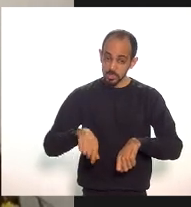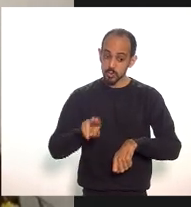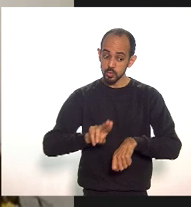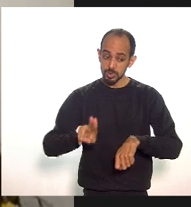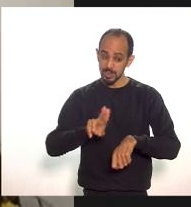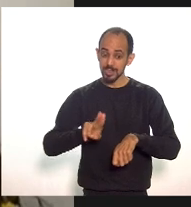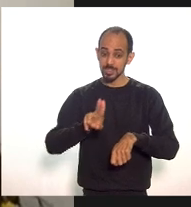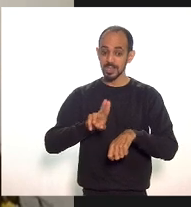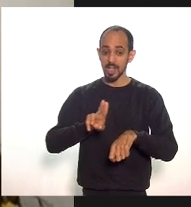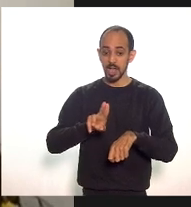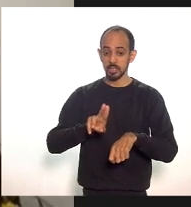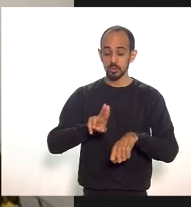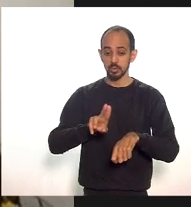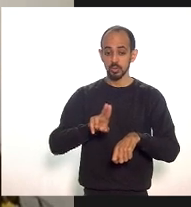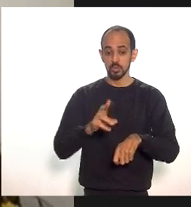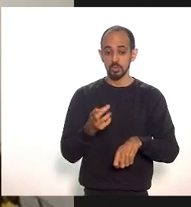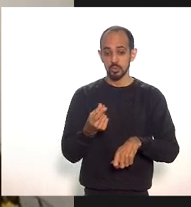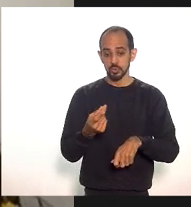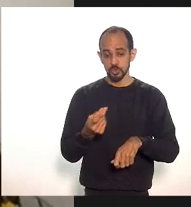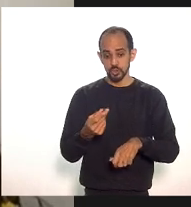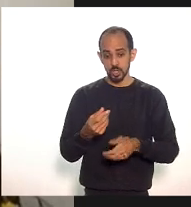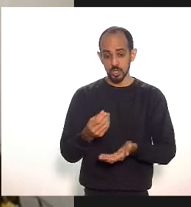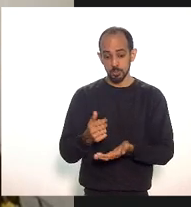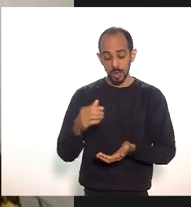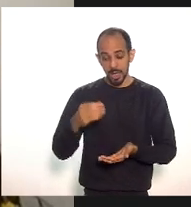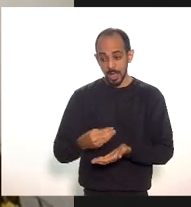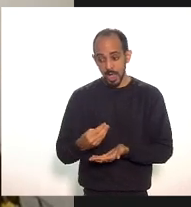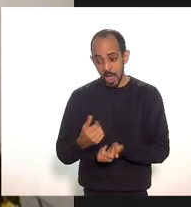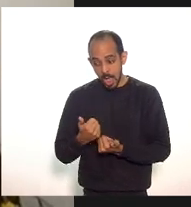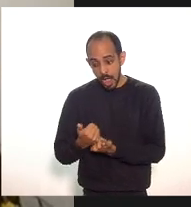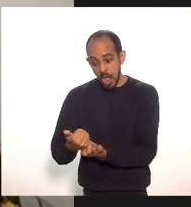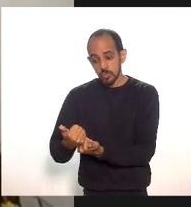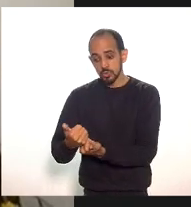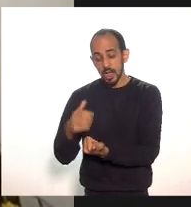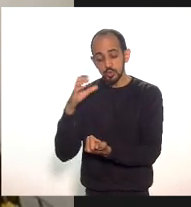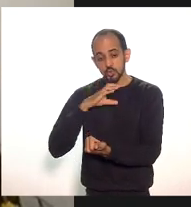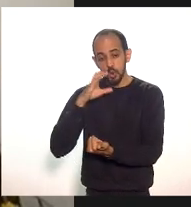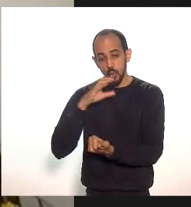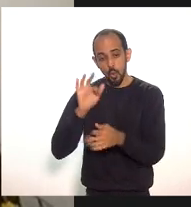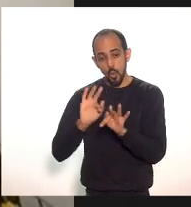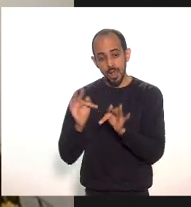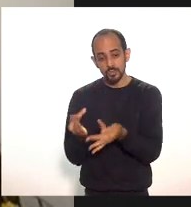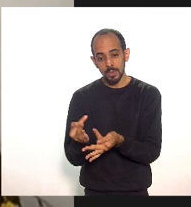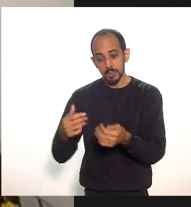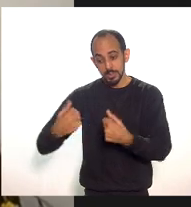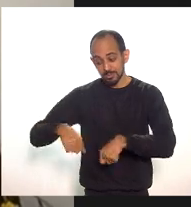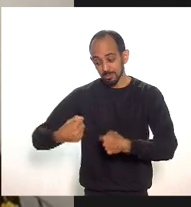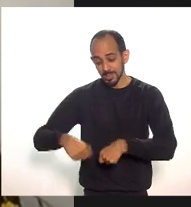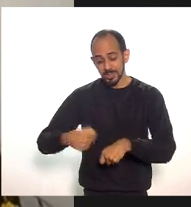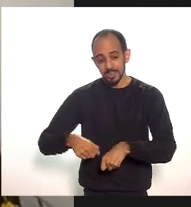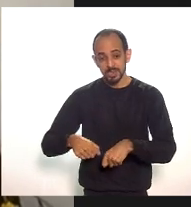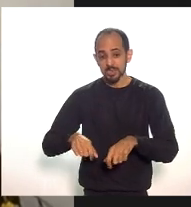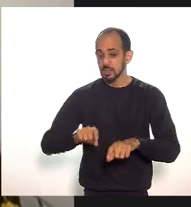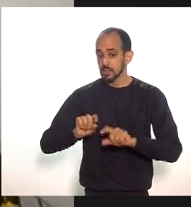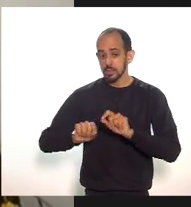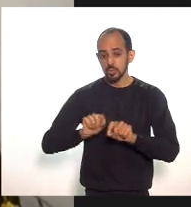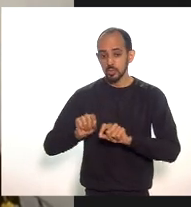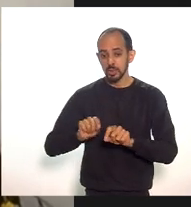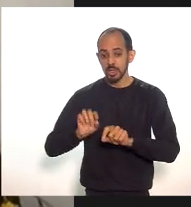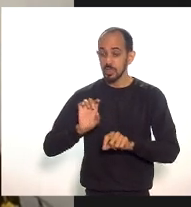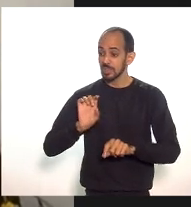ser utilizado para dar Socorro aquelas famílias que dependem inclusive